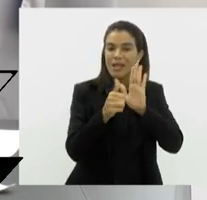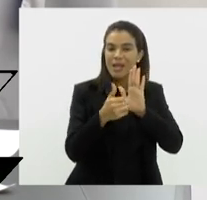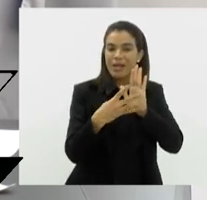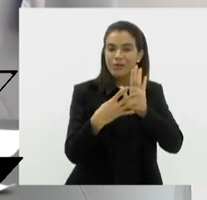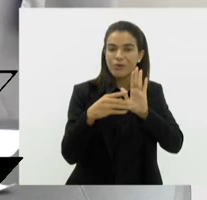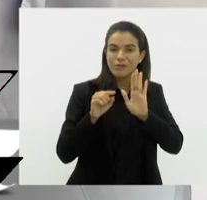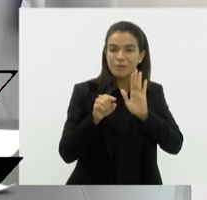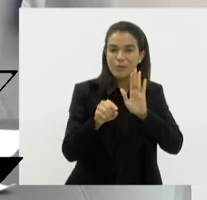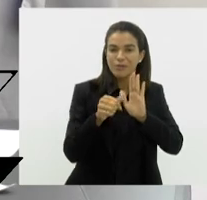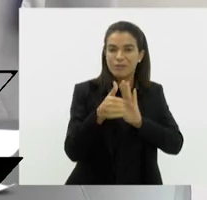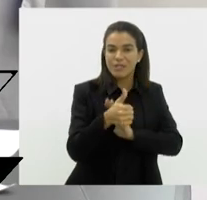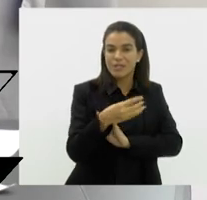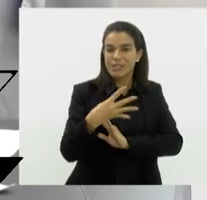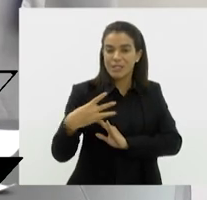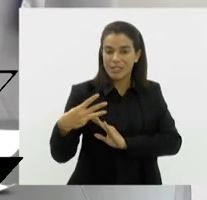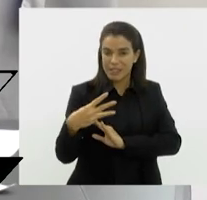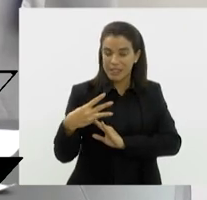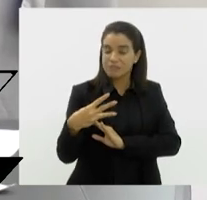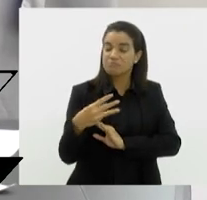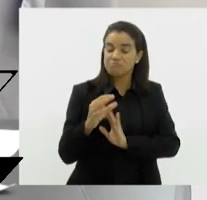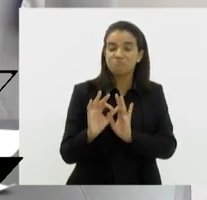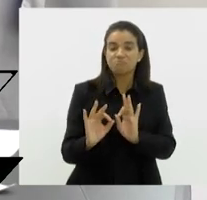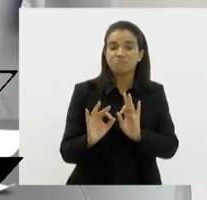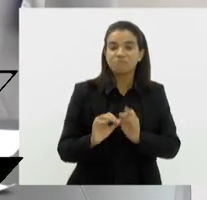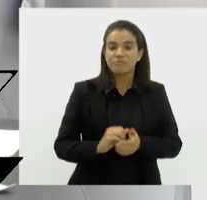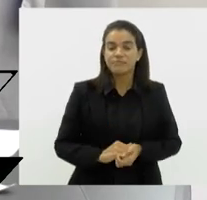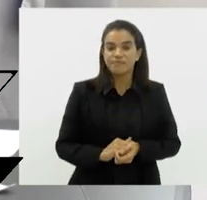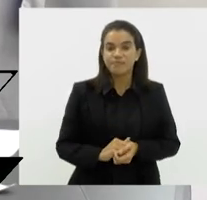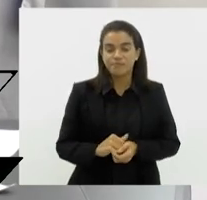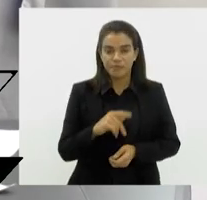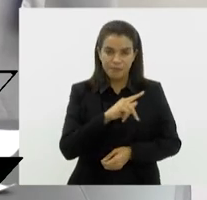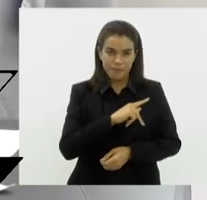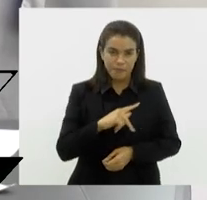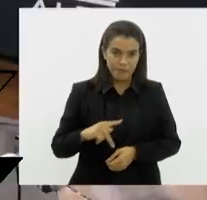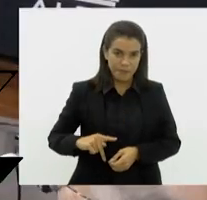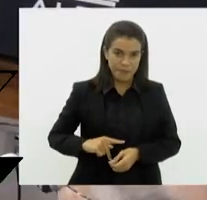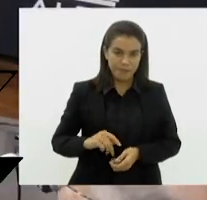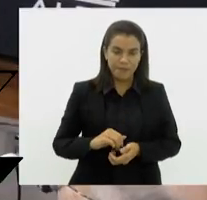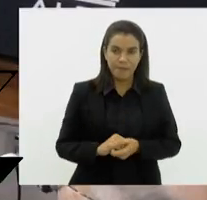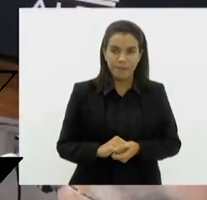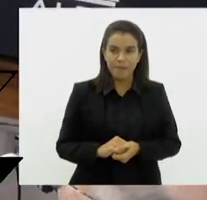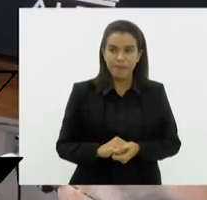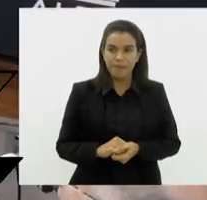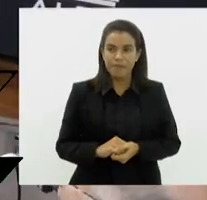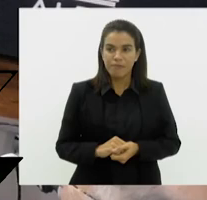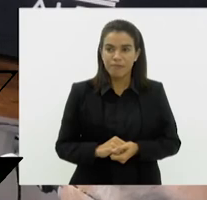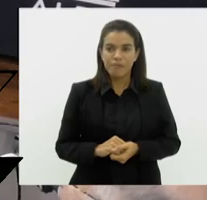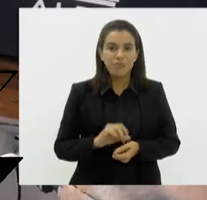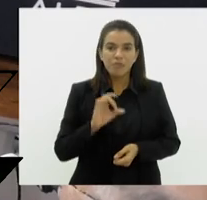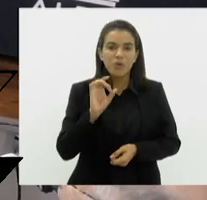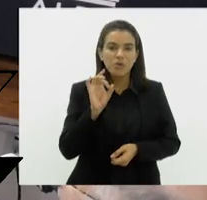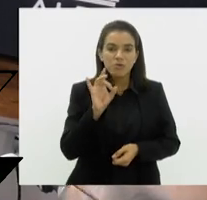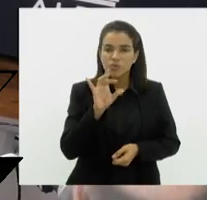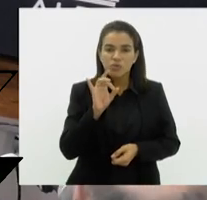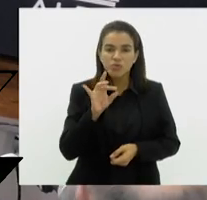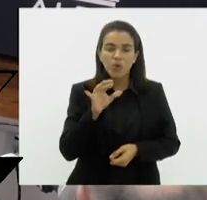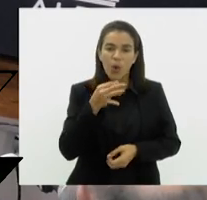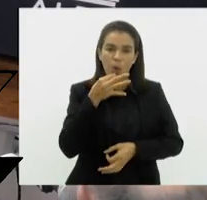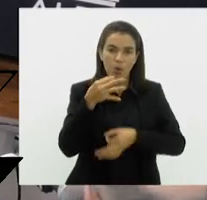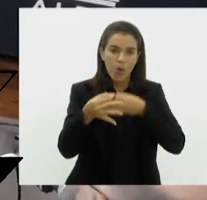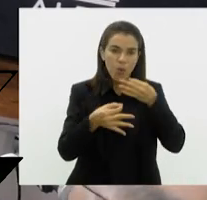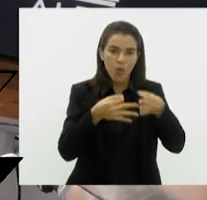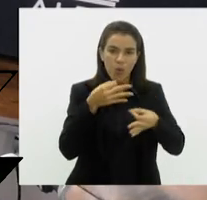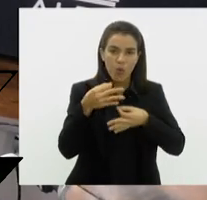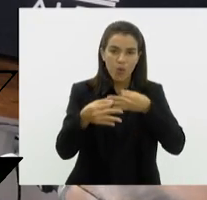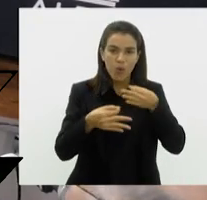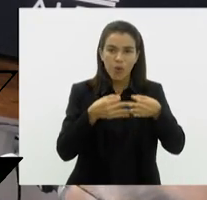14.133, lei federal 14.133. Presidente, é só uma pequena ponderação, né? Porque a assessoria... Eu não tinha